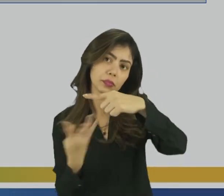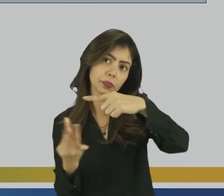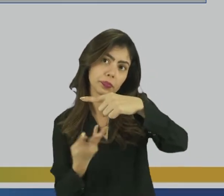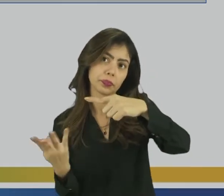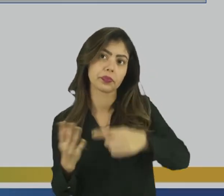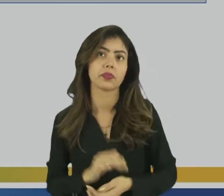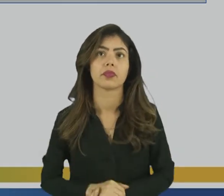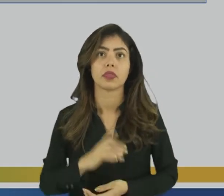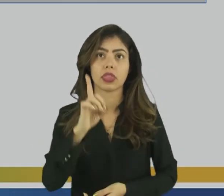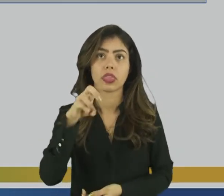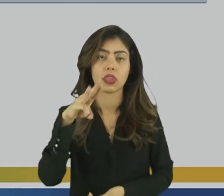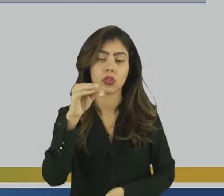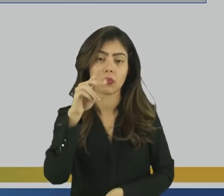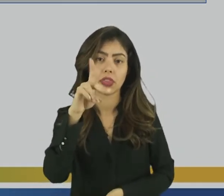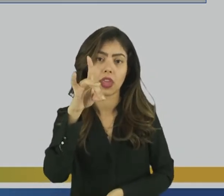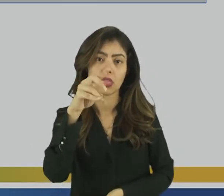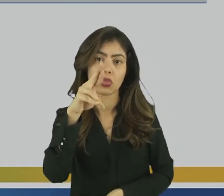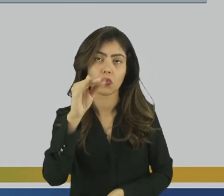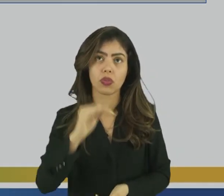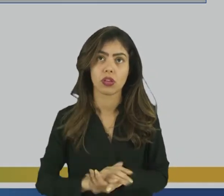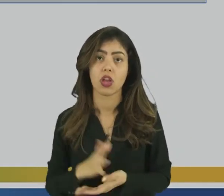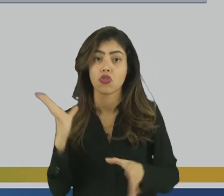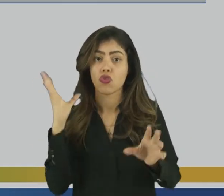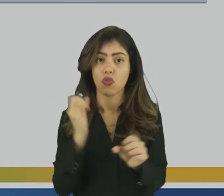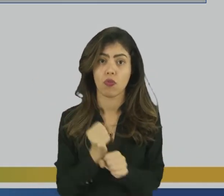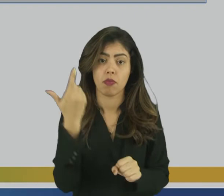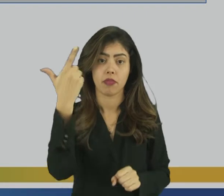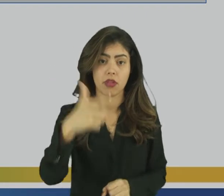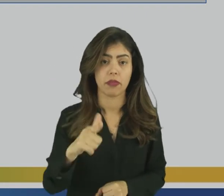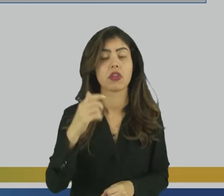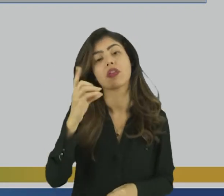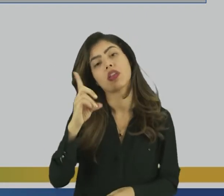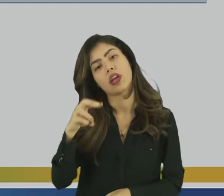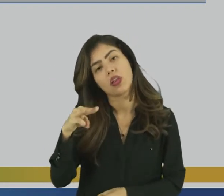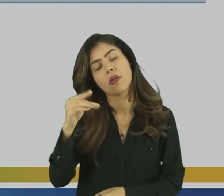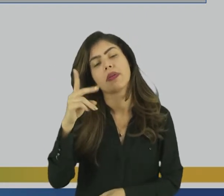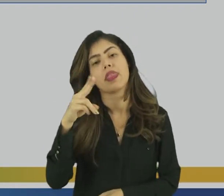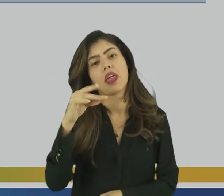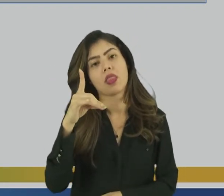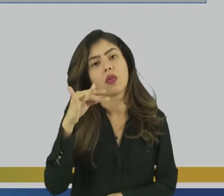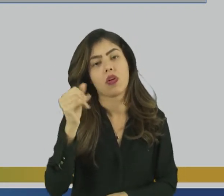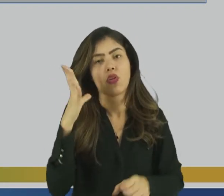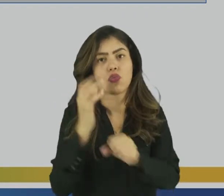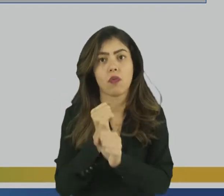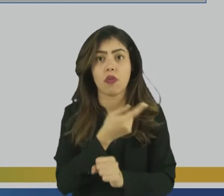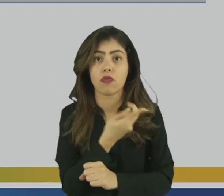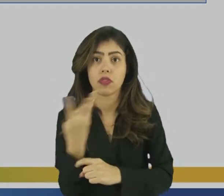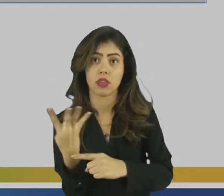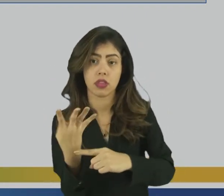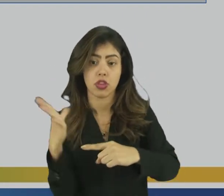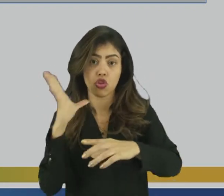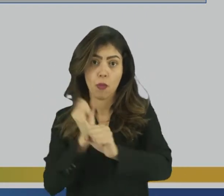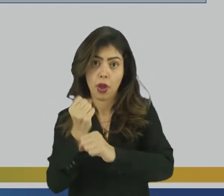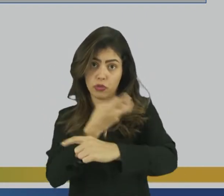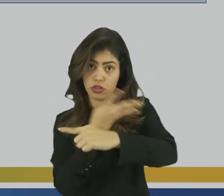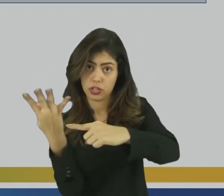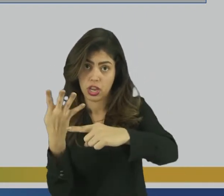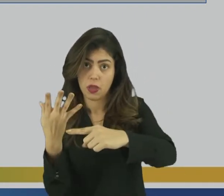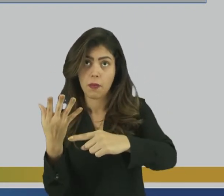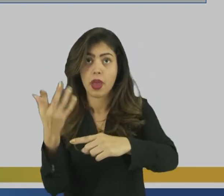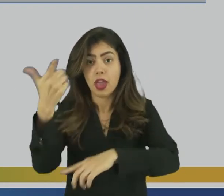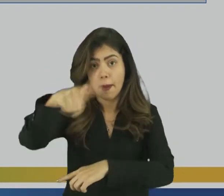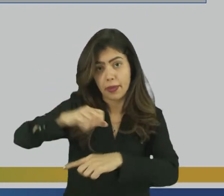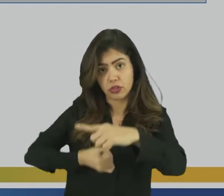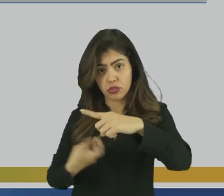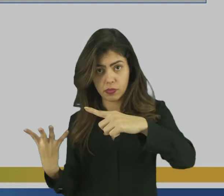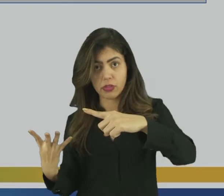baixo. Nós somamos o numerador e repetimos o denominador, porque eles são iguais, certo? Então, para somar frações